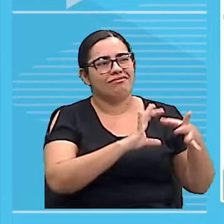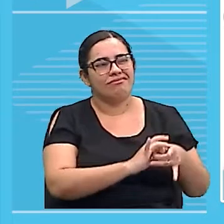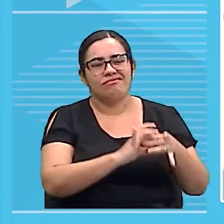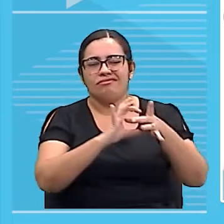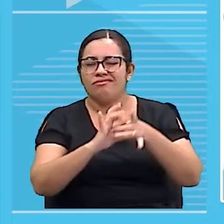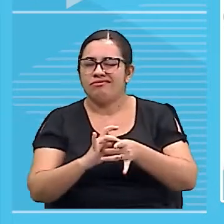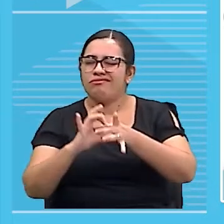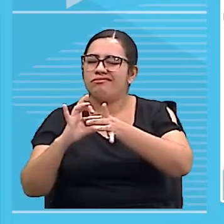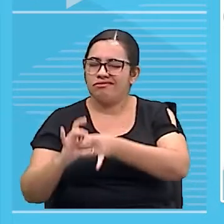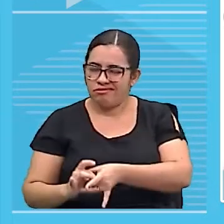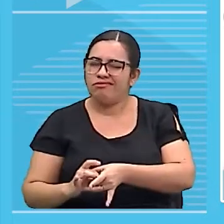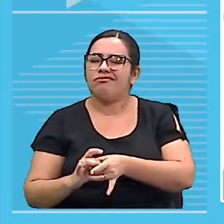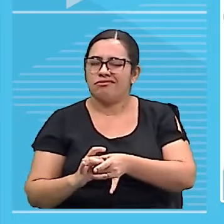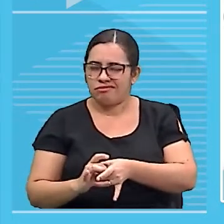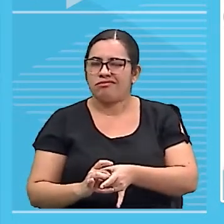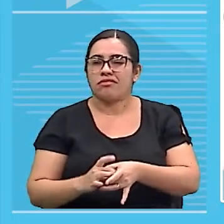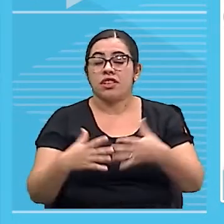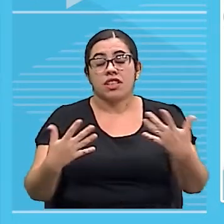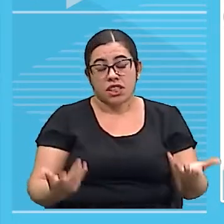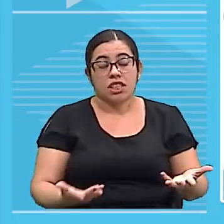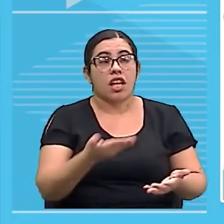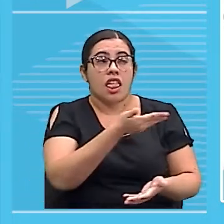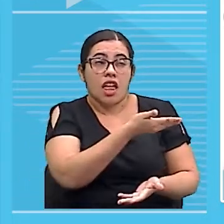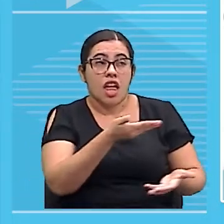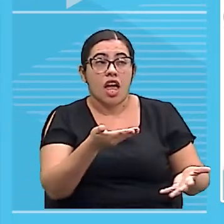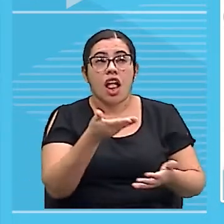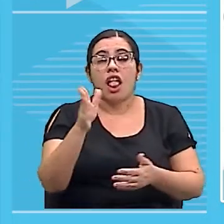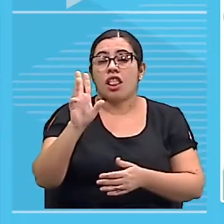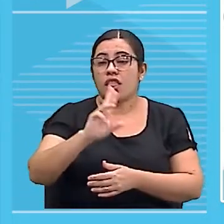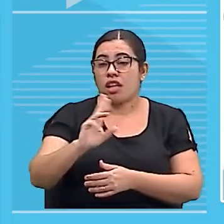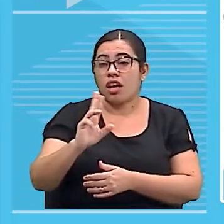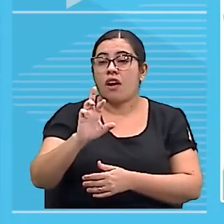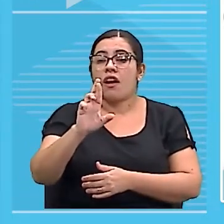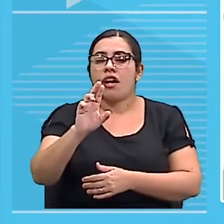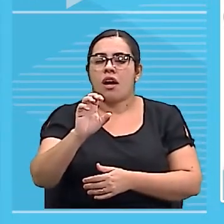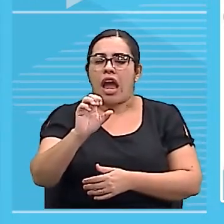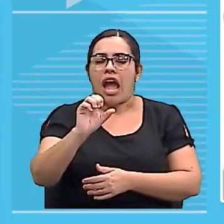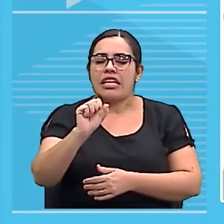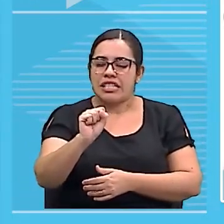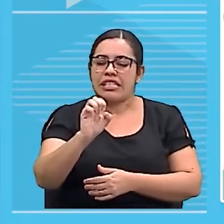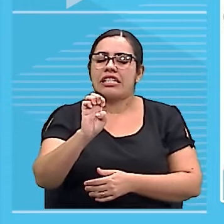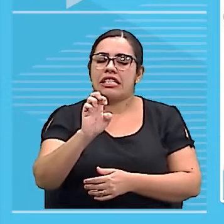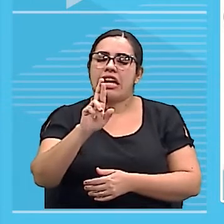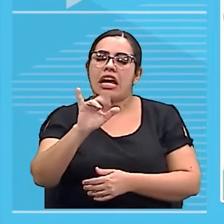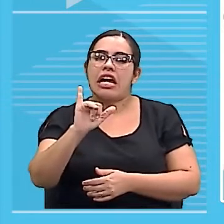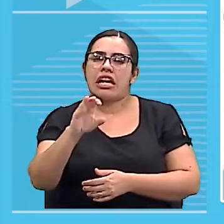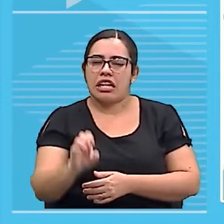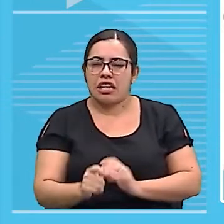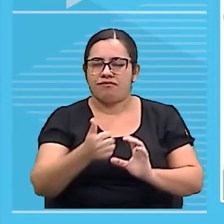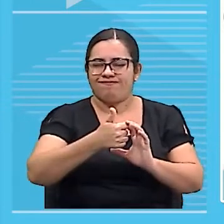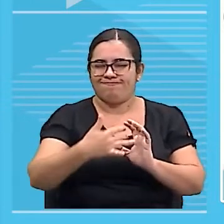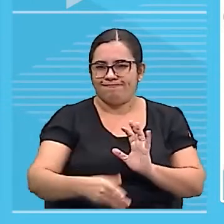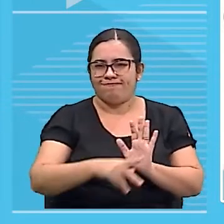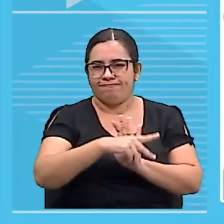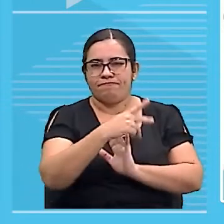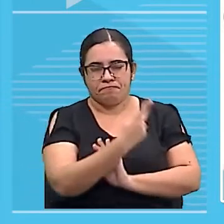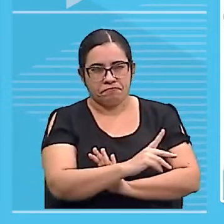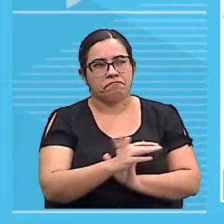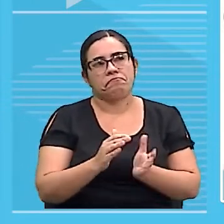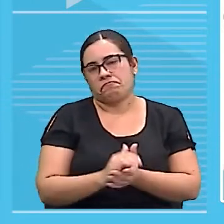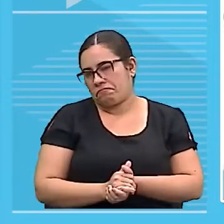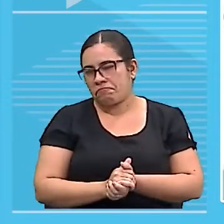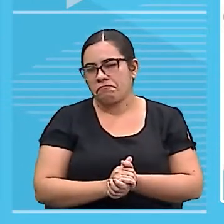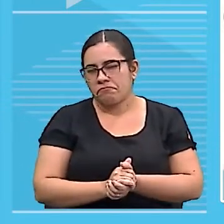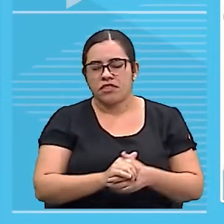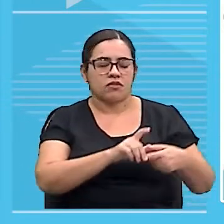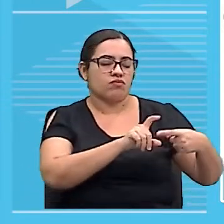então a gente vai perceber na associação em série essa característica eu tenho uma sequência de resistores